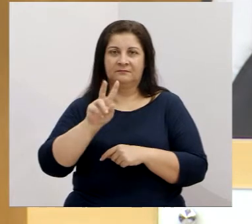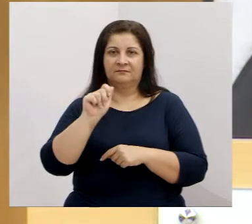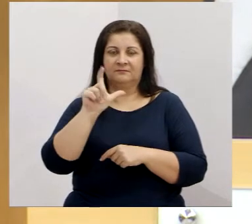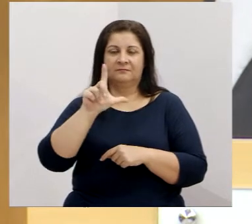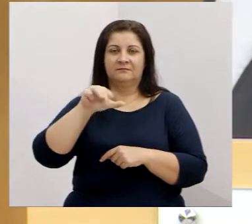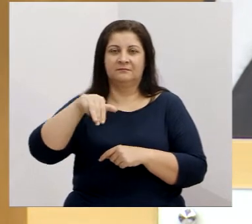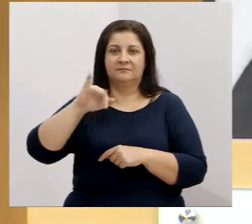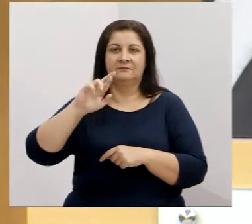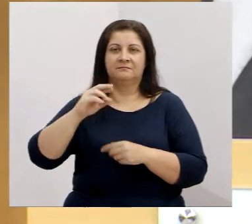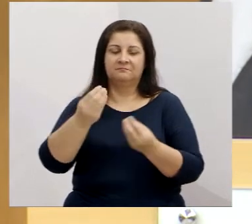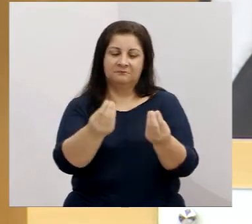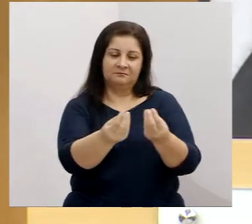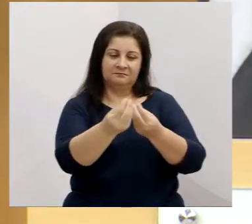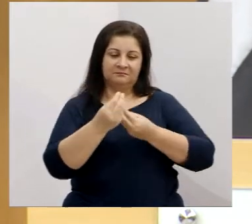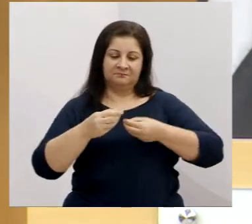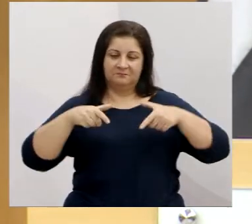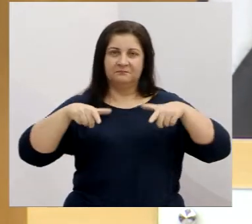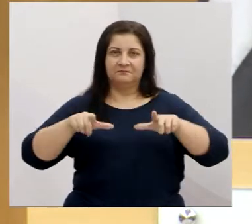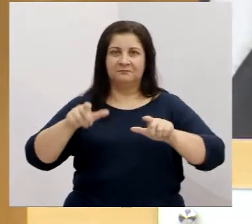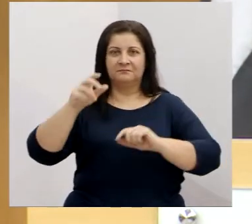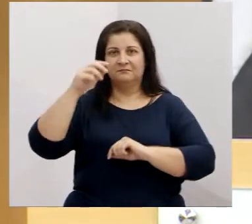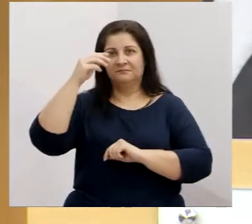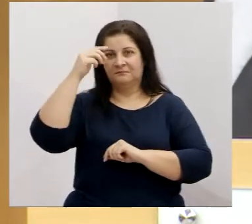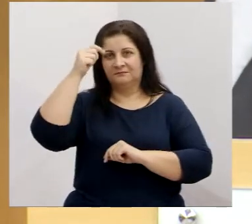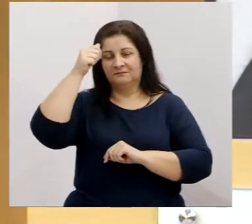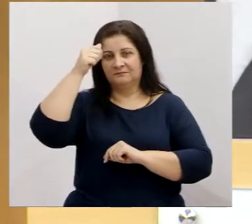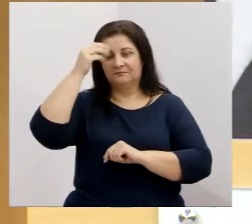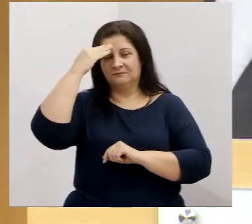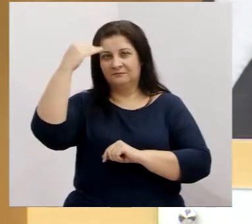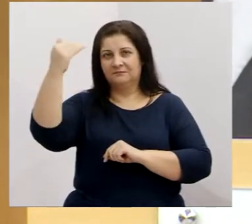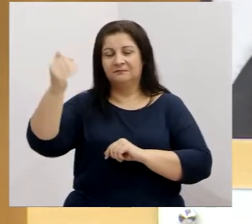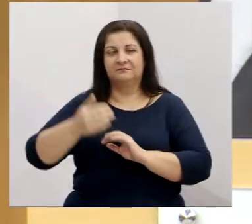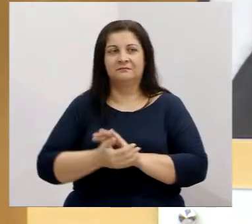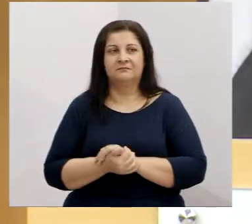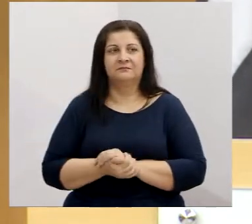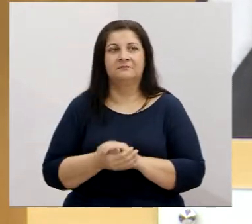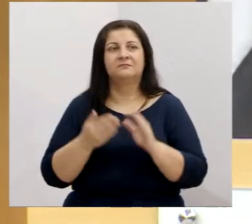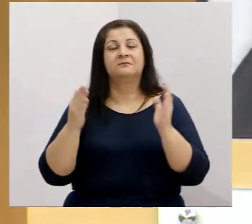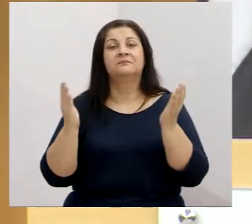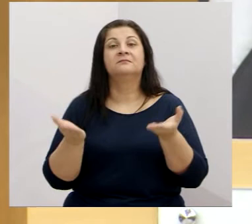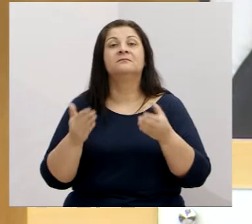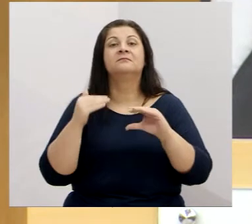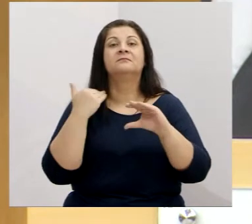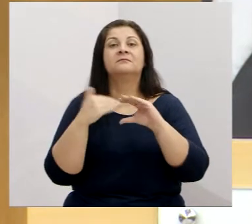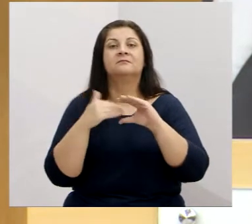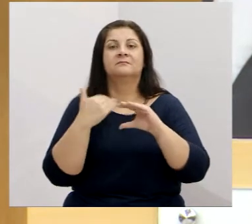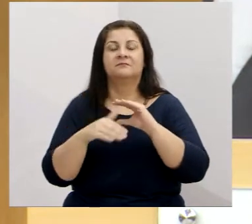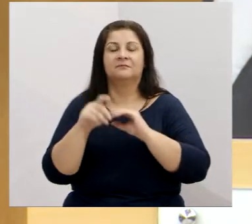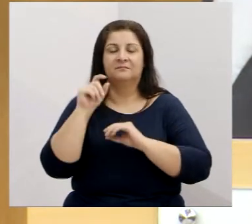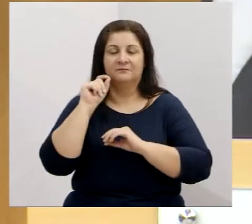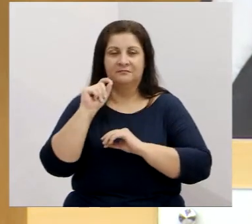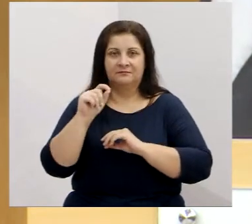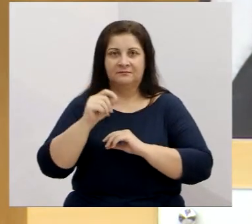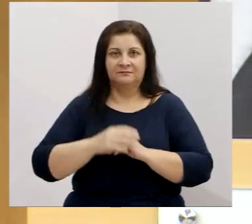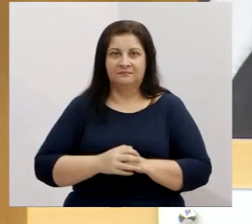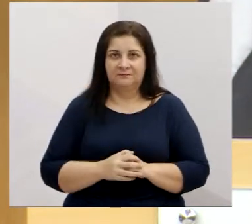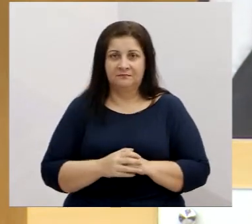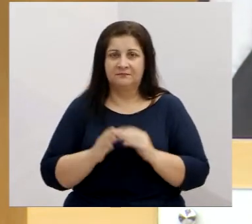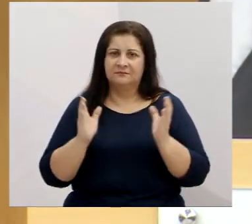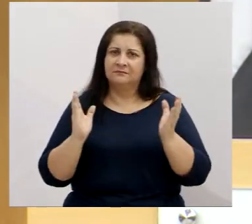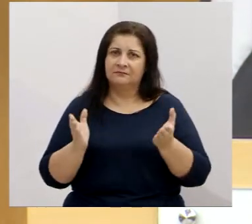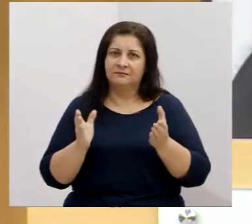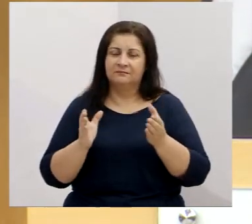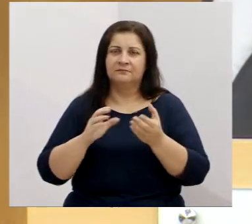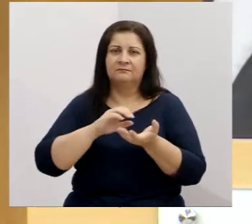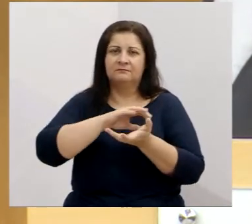grande honra também tem recebido e neste momento deixar para vocês a grande mensagem de que nesse momento de